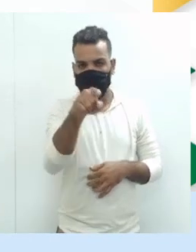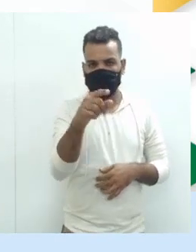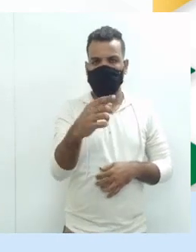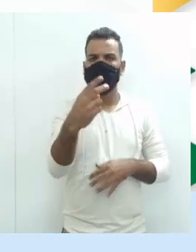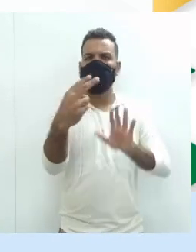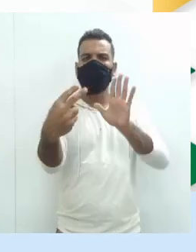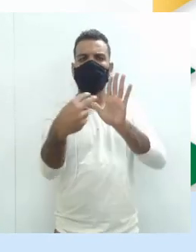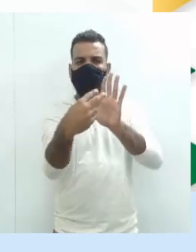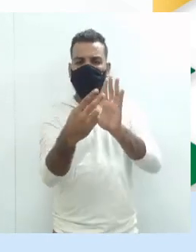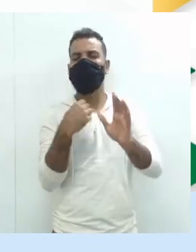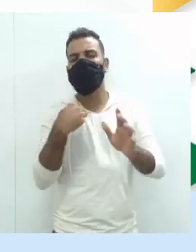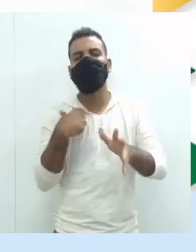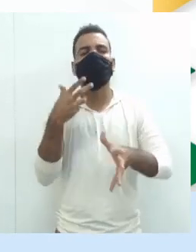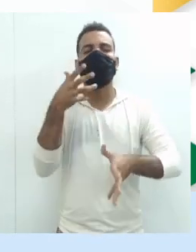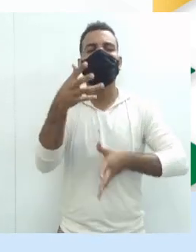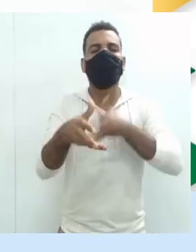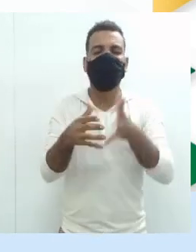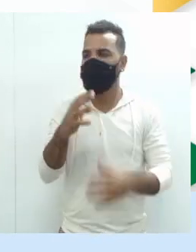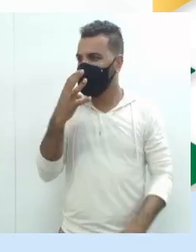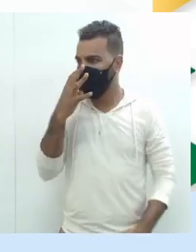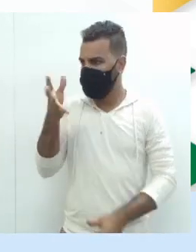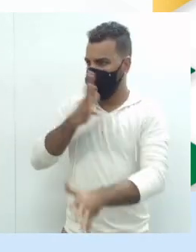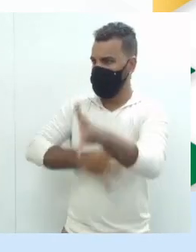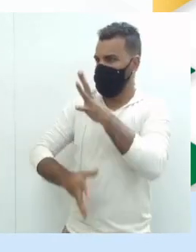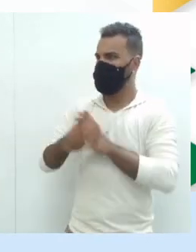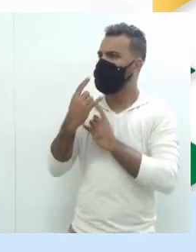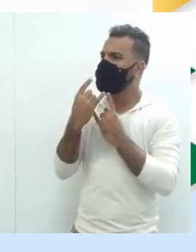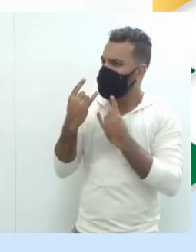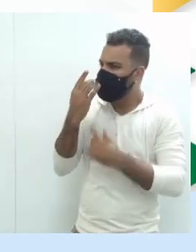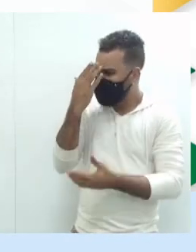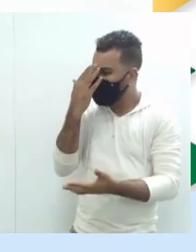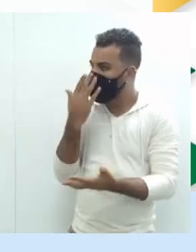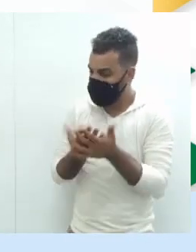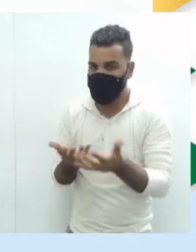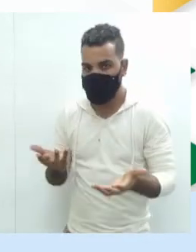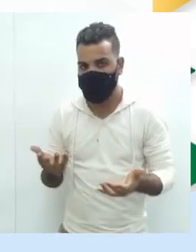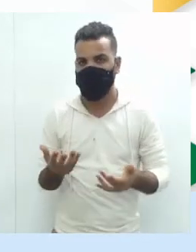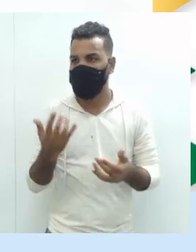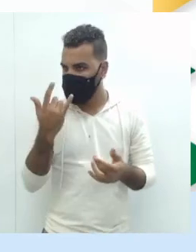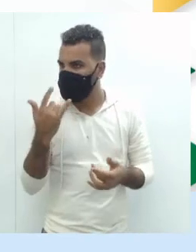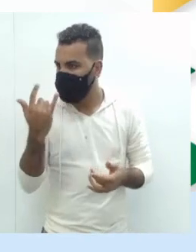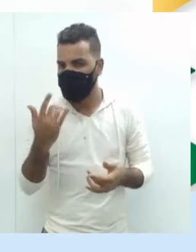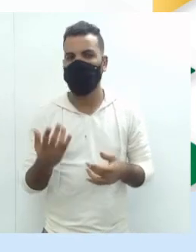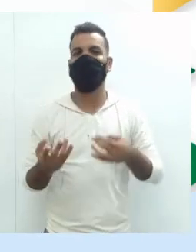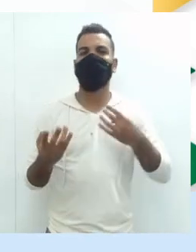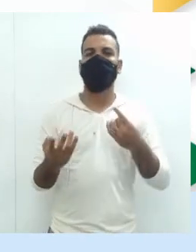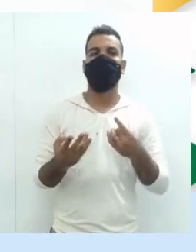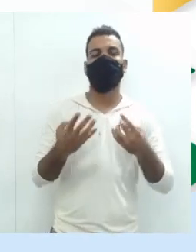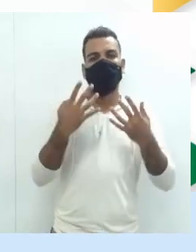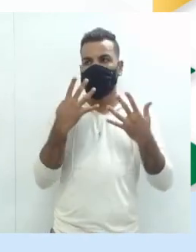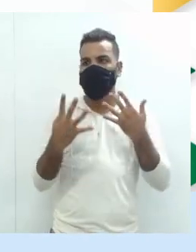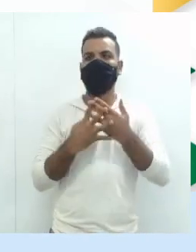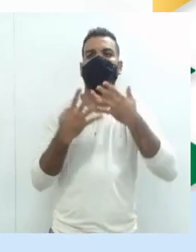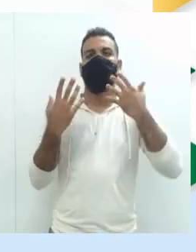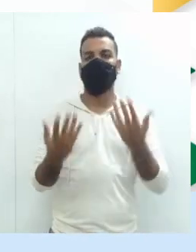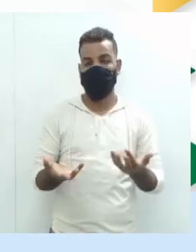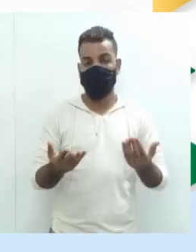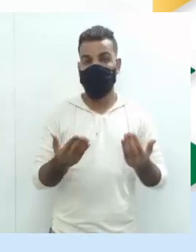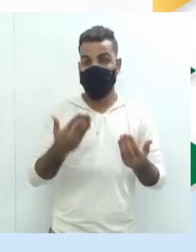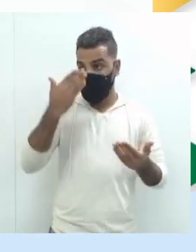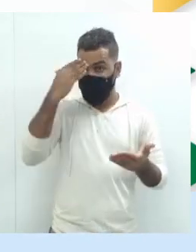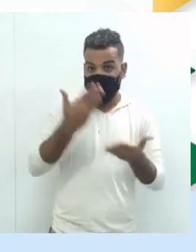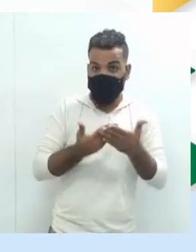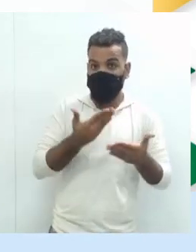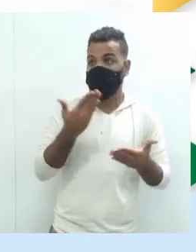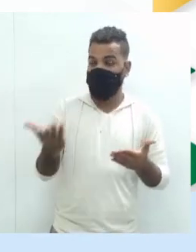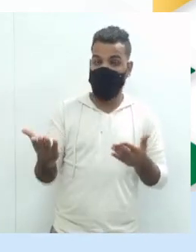convencer alguém sobre algo. É você persuadir uma pessoa. Ou seja, é tentar convencer a pessoa para que ela acredite